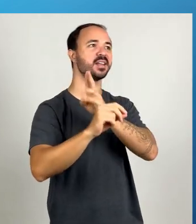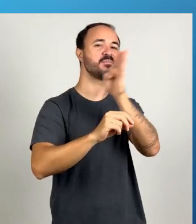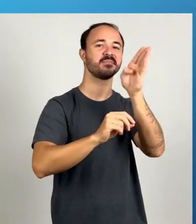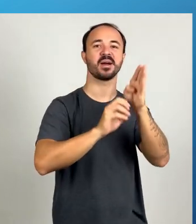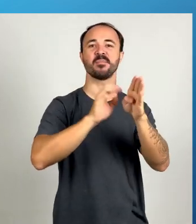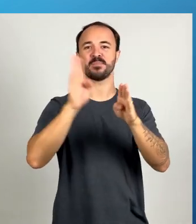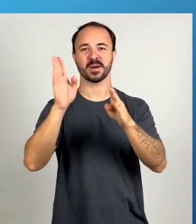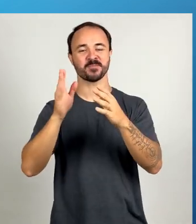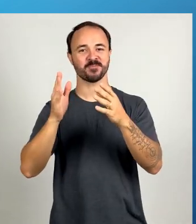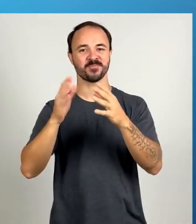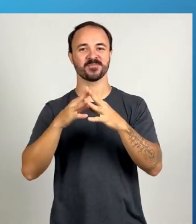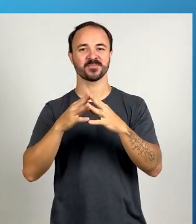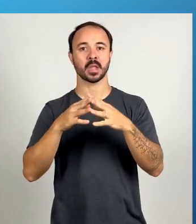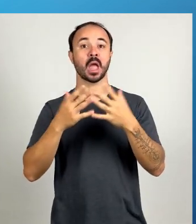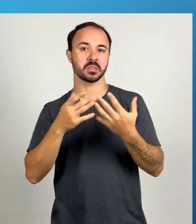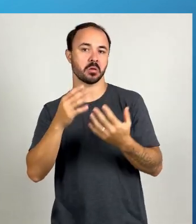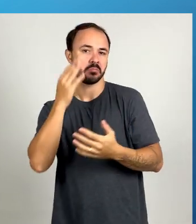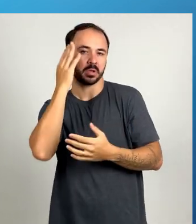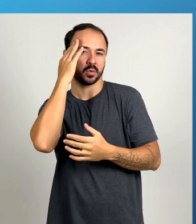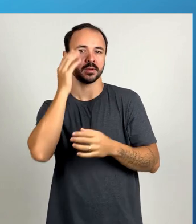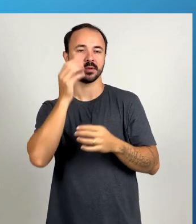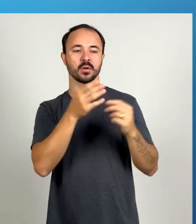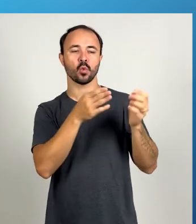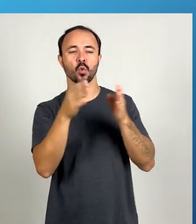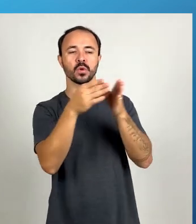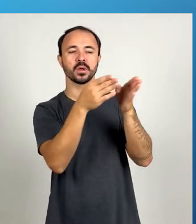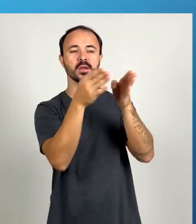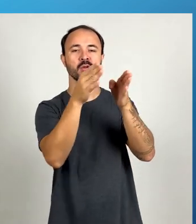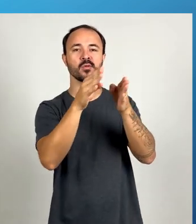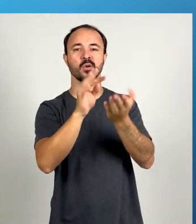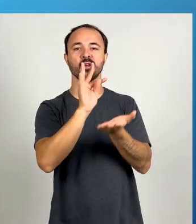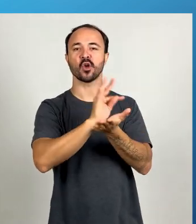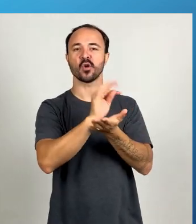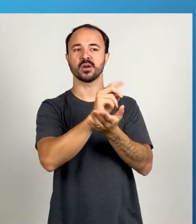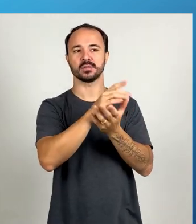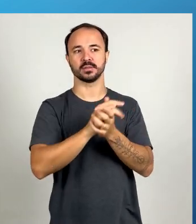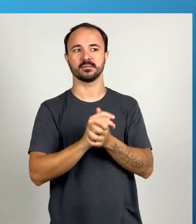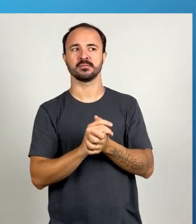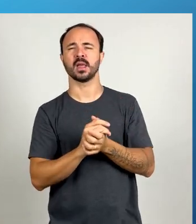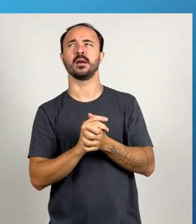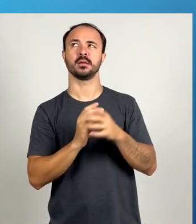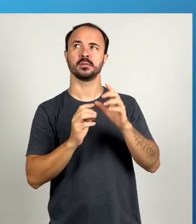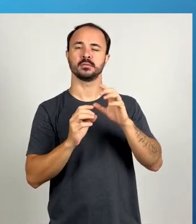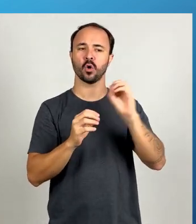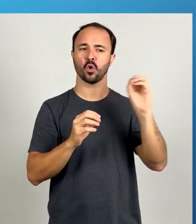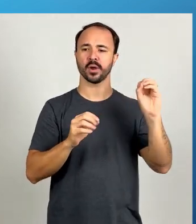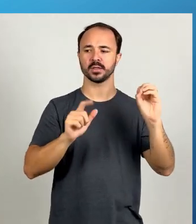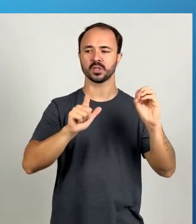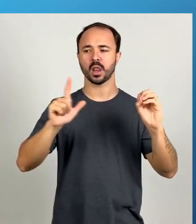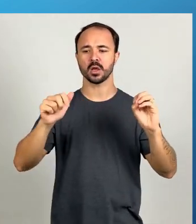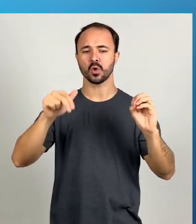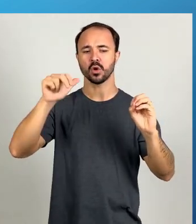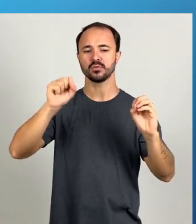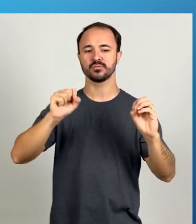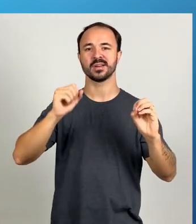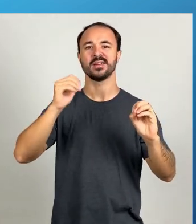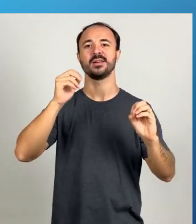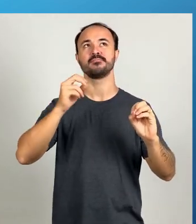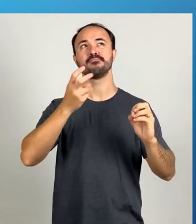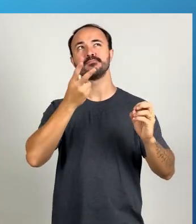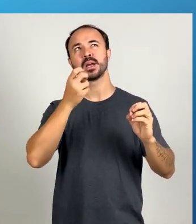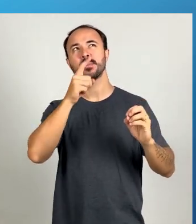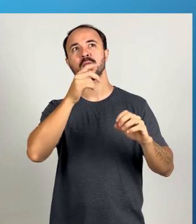que é onde o rio está, o sol se põe, a pessoa tem noção de para onde que o avião está indo, né? Se para São Luís ou para a capital